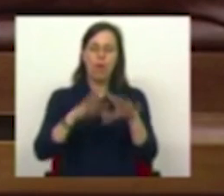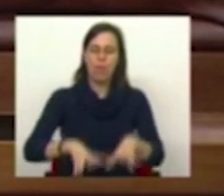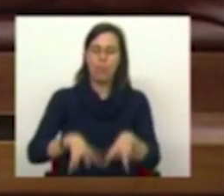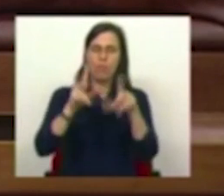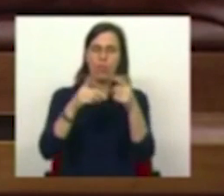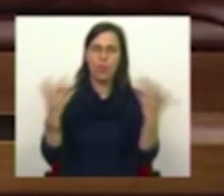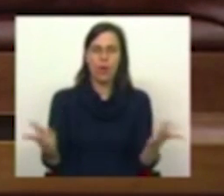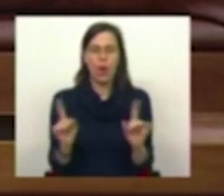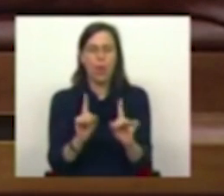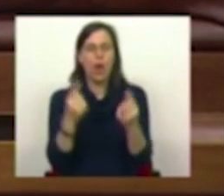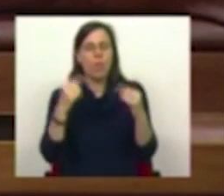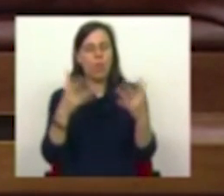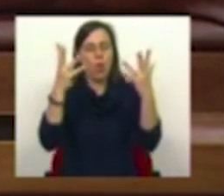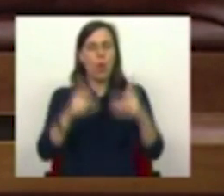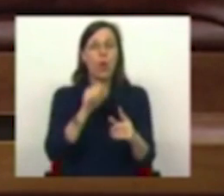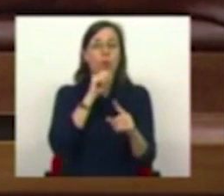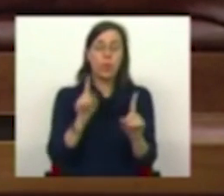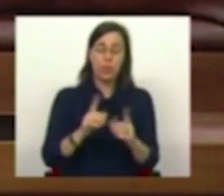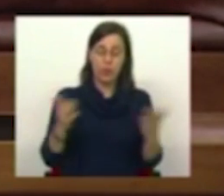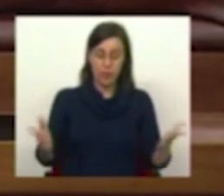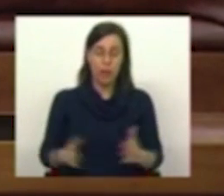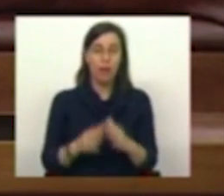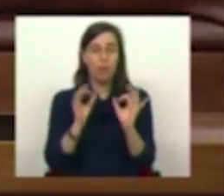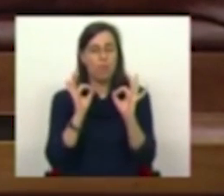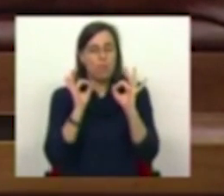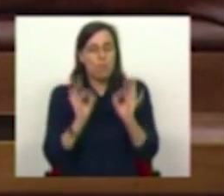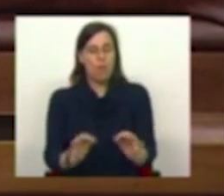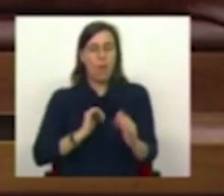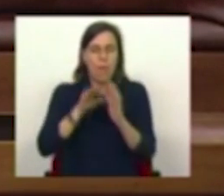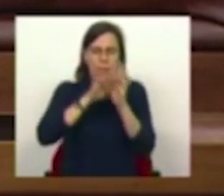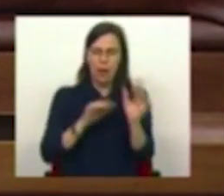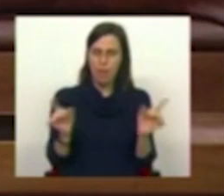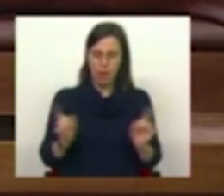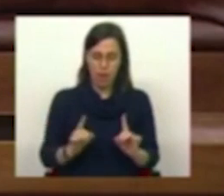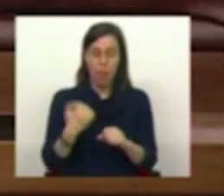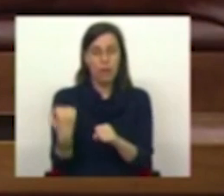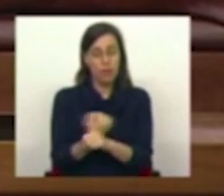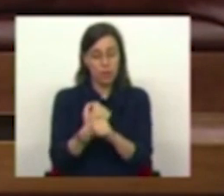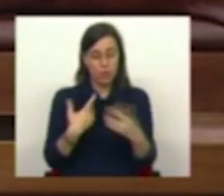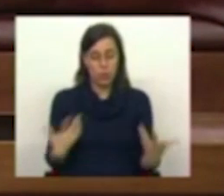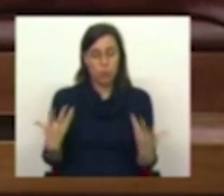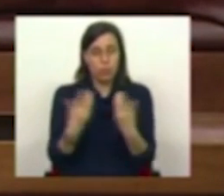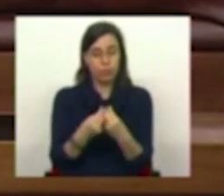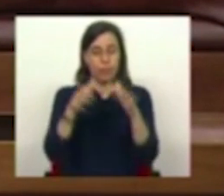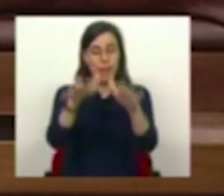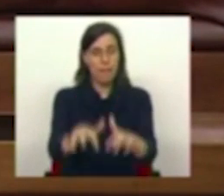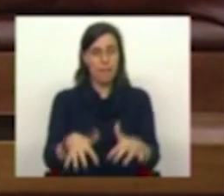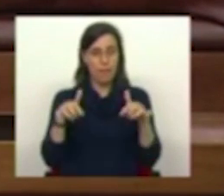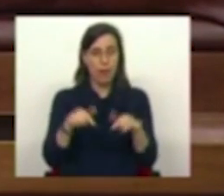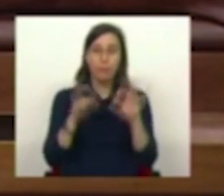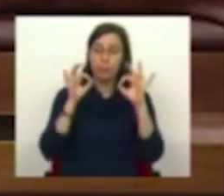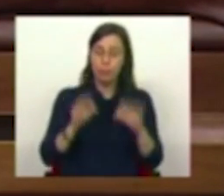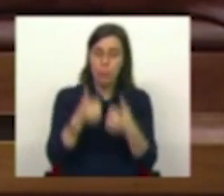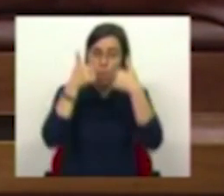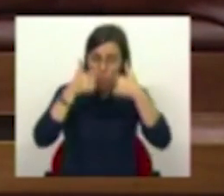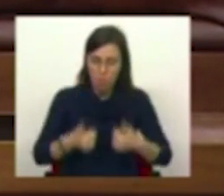progressos. Não é, pois, um orçamento suficiente que esgota o nosso programa e o trabalho conjunto no Parlamento. É sim um